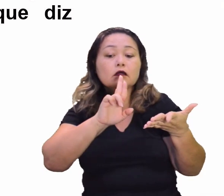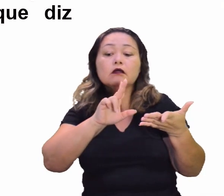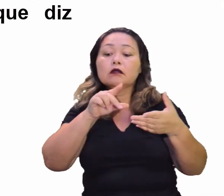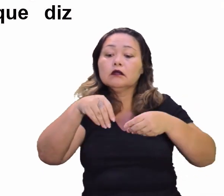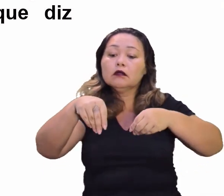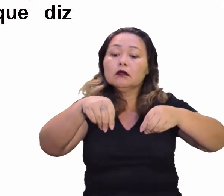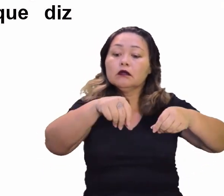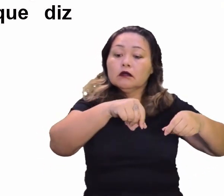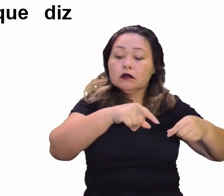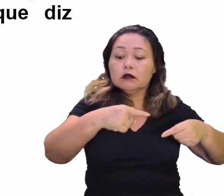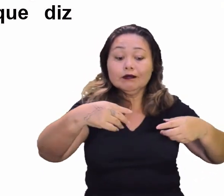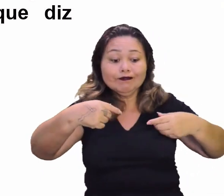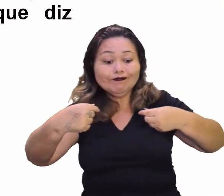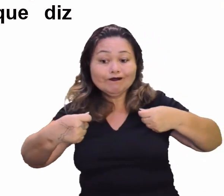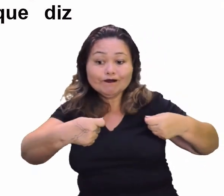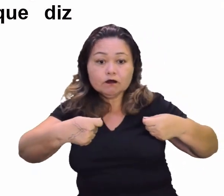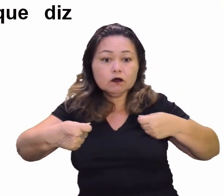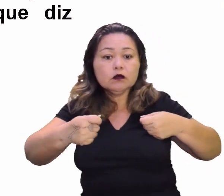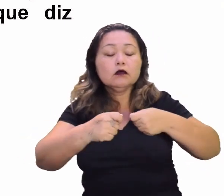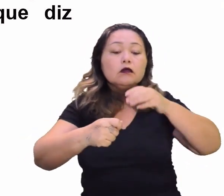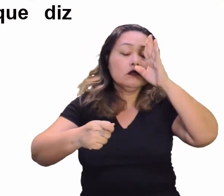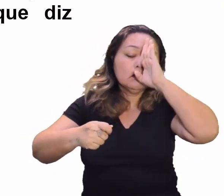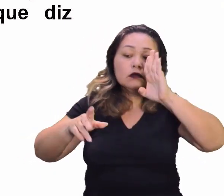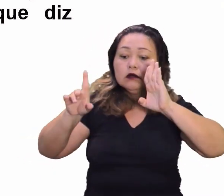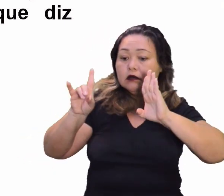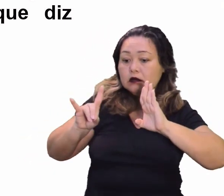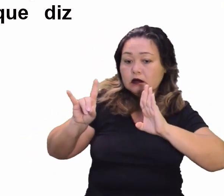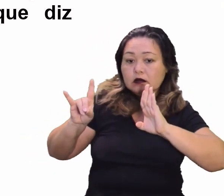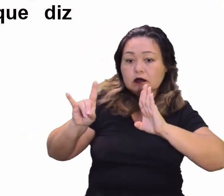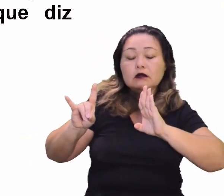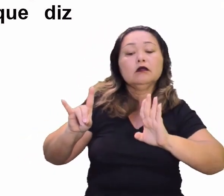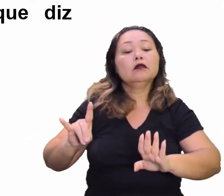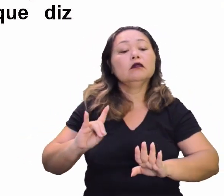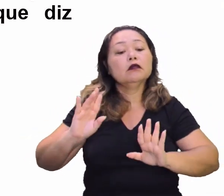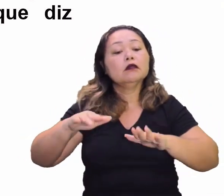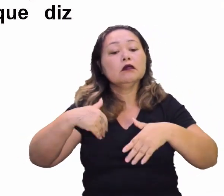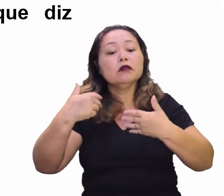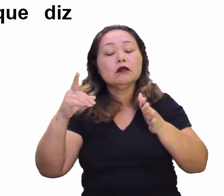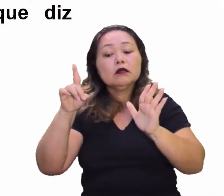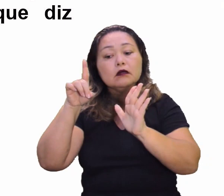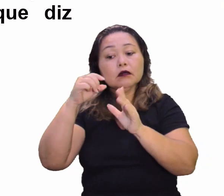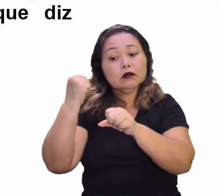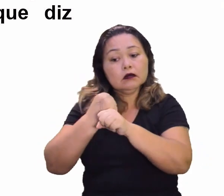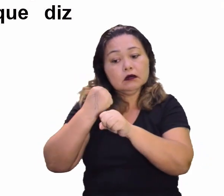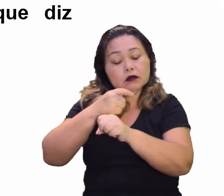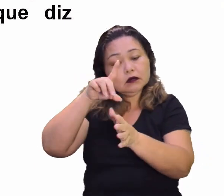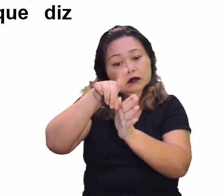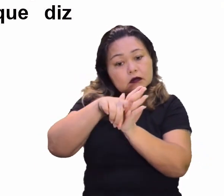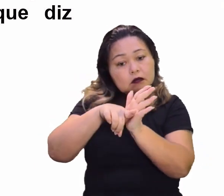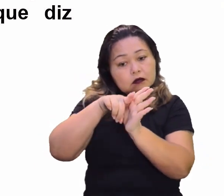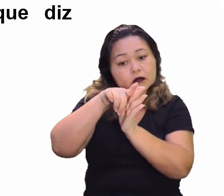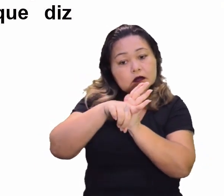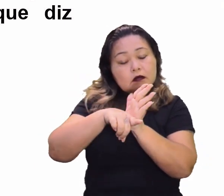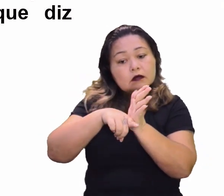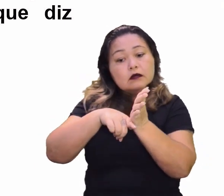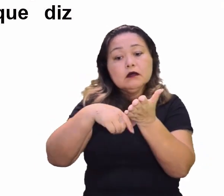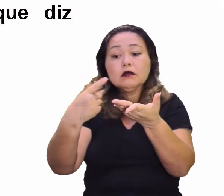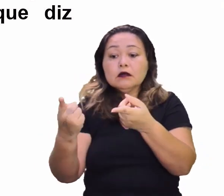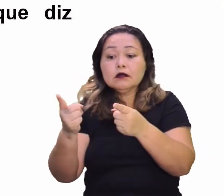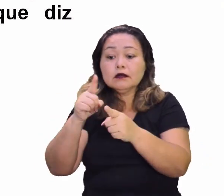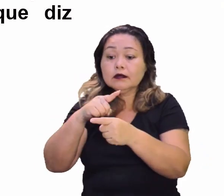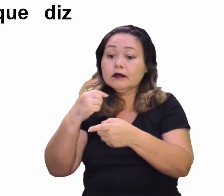as disputas territoriais entre o Brasil e a Bolívia, ficando a construção da ferrovia